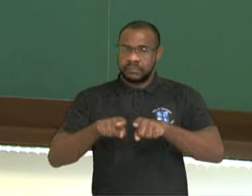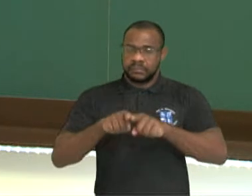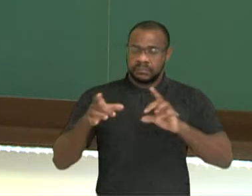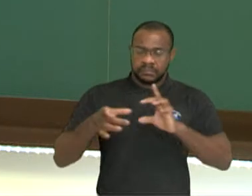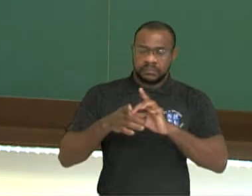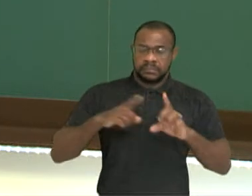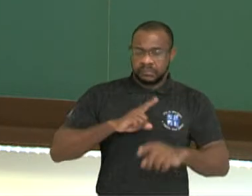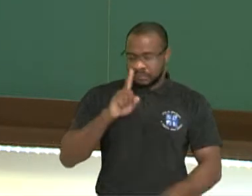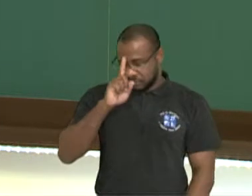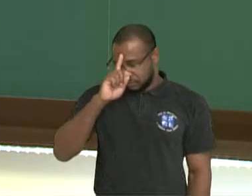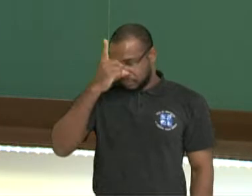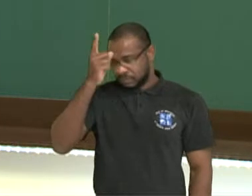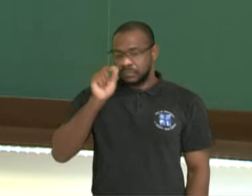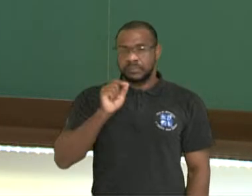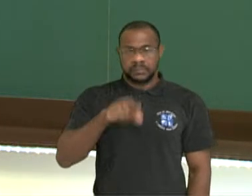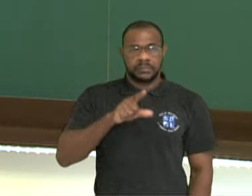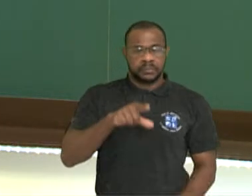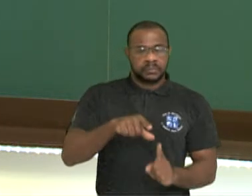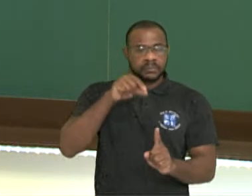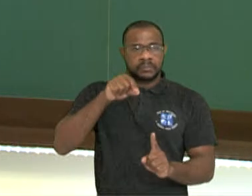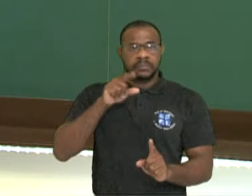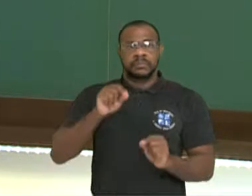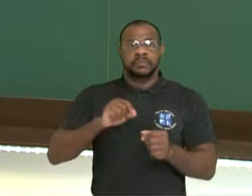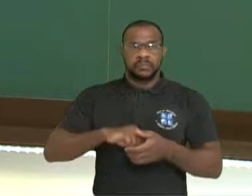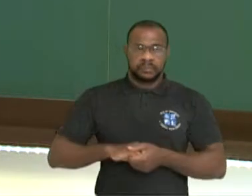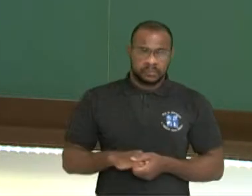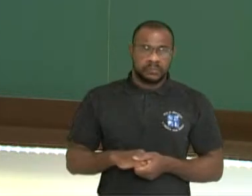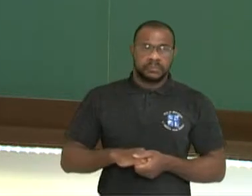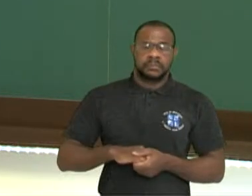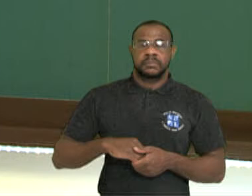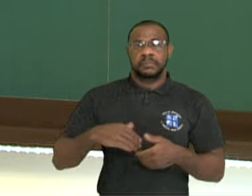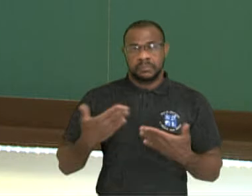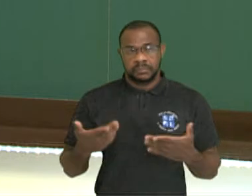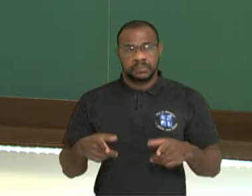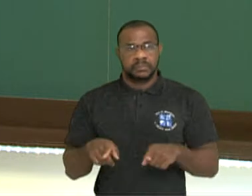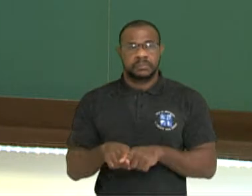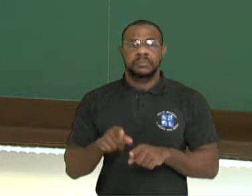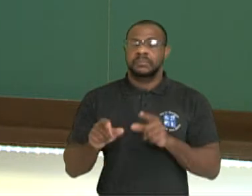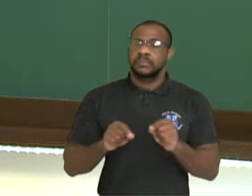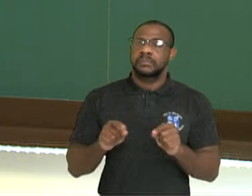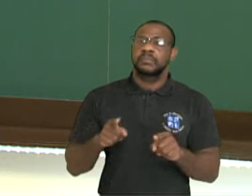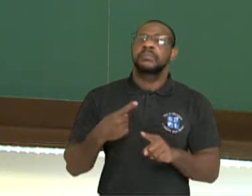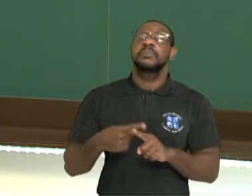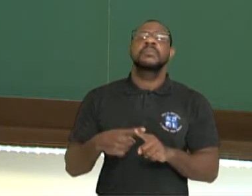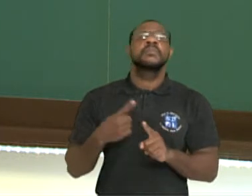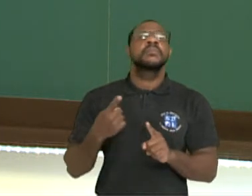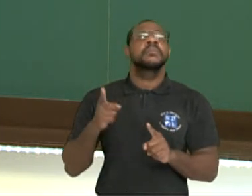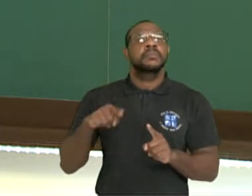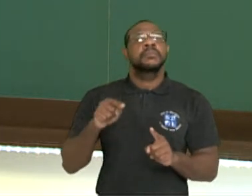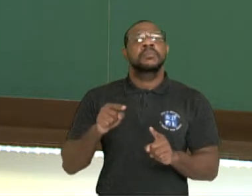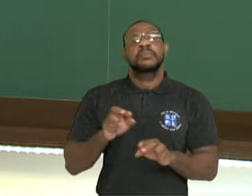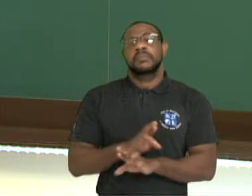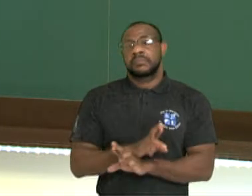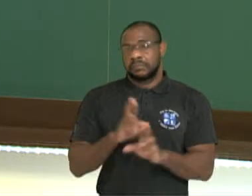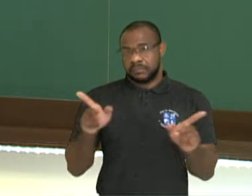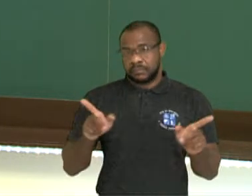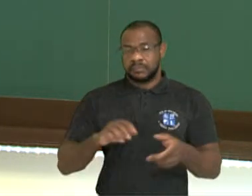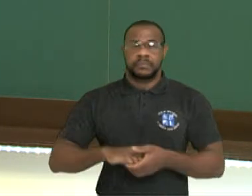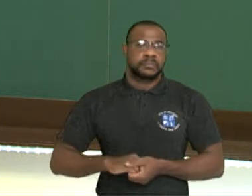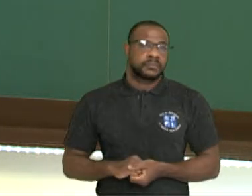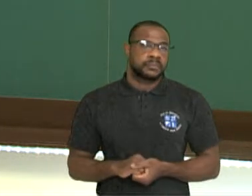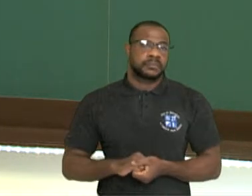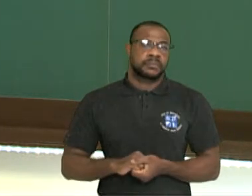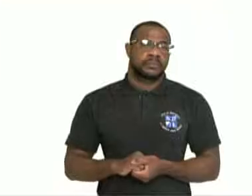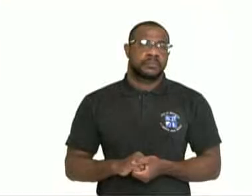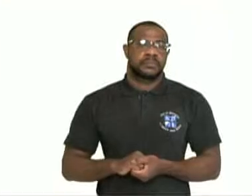que são opções que se excluem ou que são alternativas distintas. Temos um